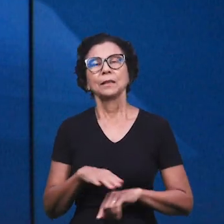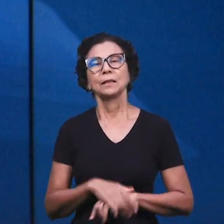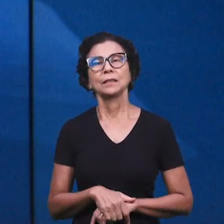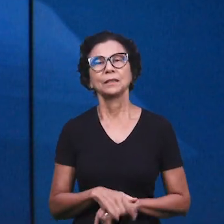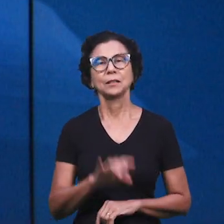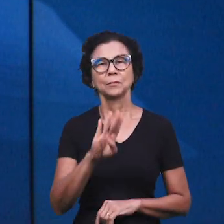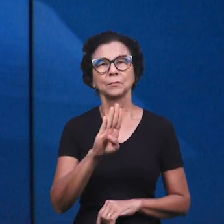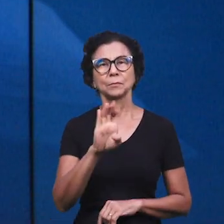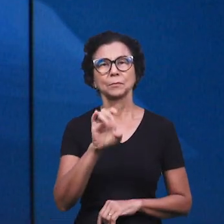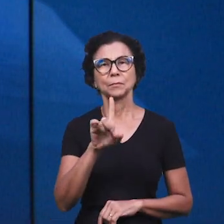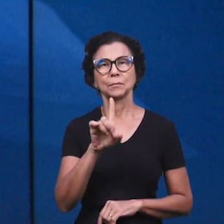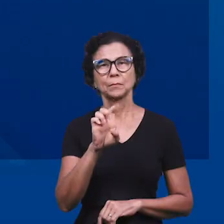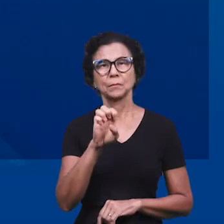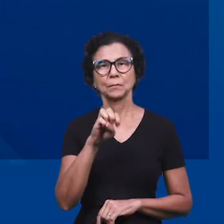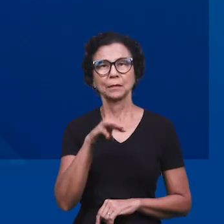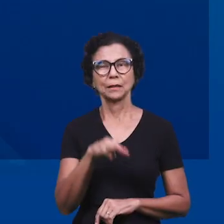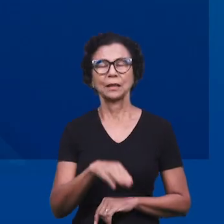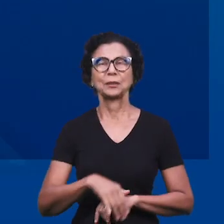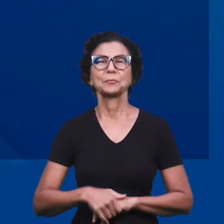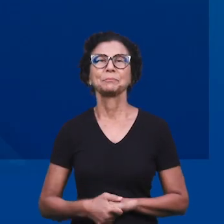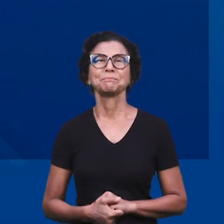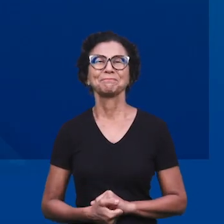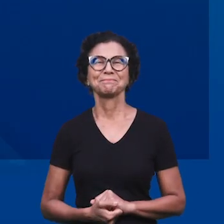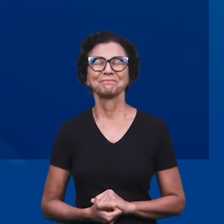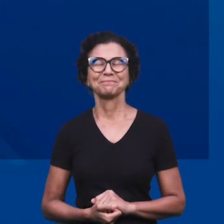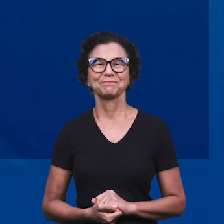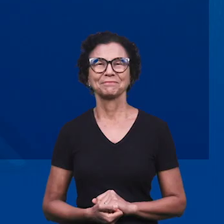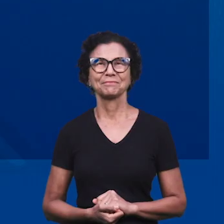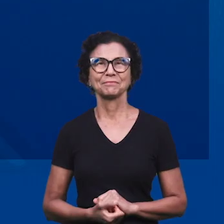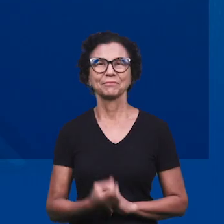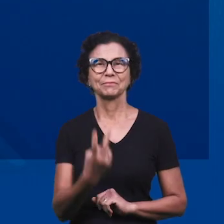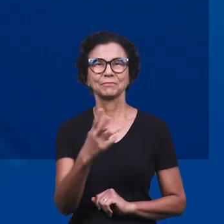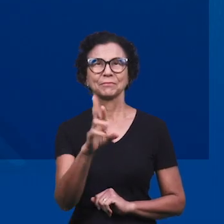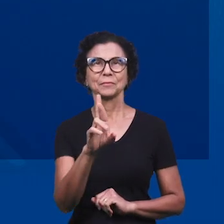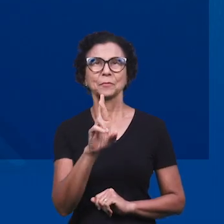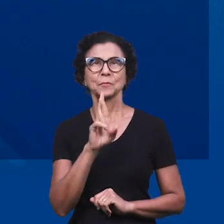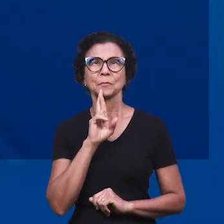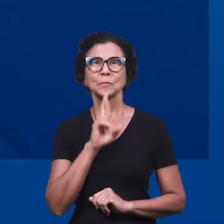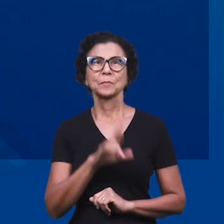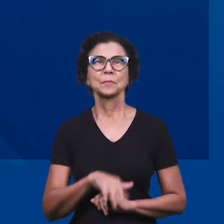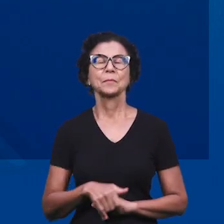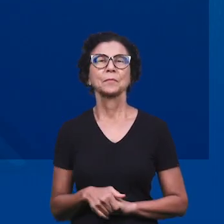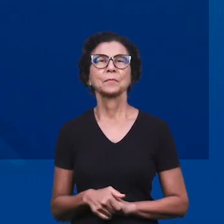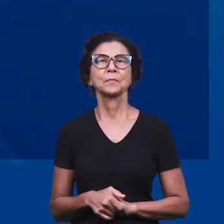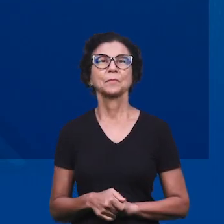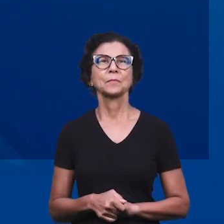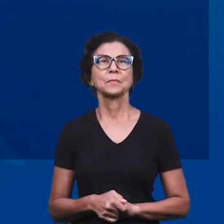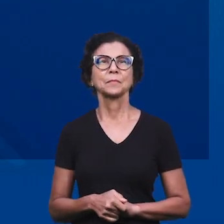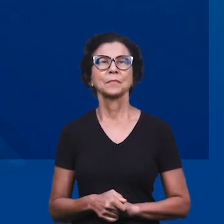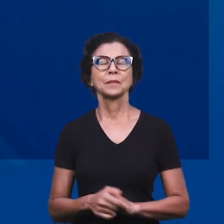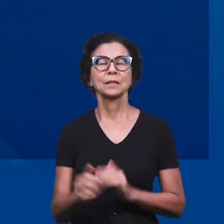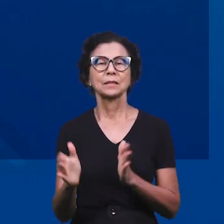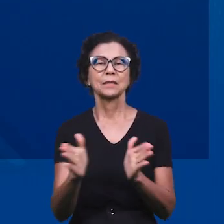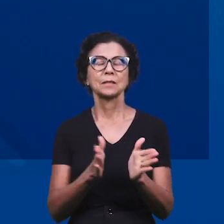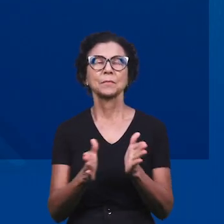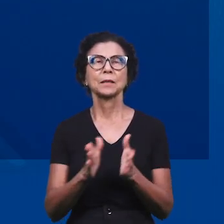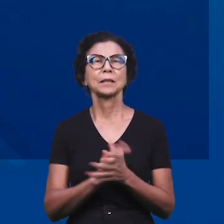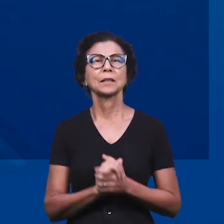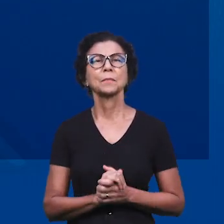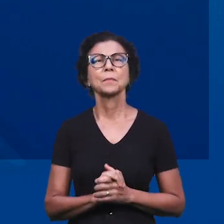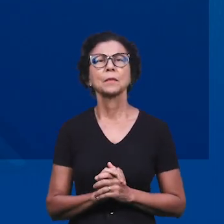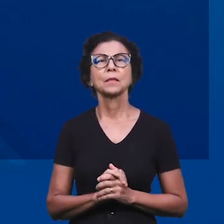da pergunta número 6. Pergunta para acessibilidade. Luigi, o que nos faz felizes sobre a